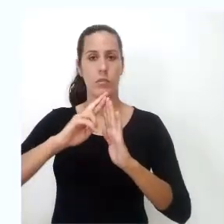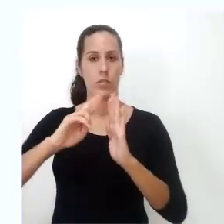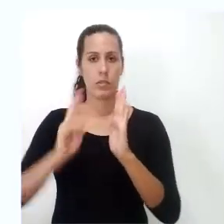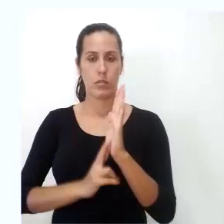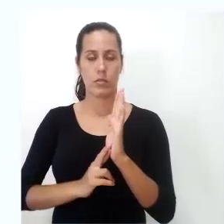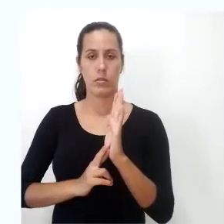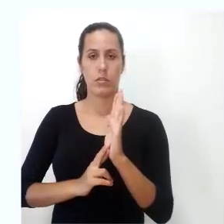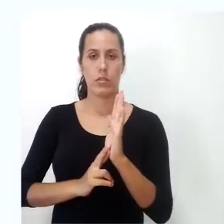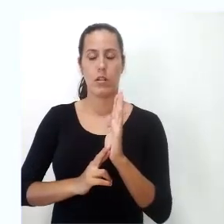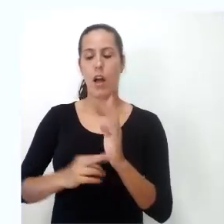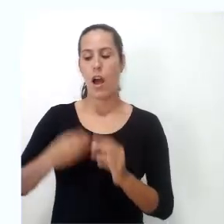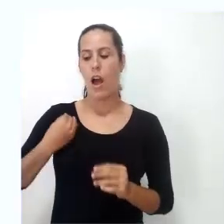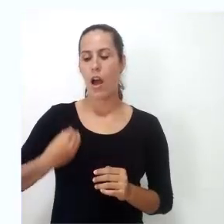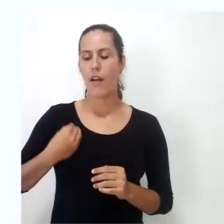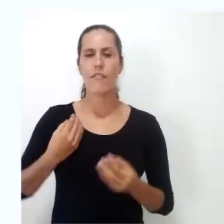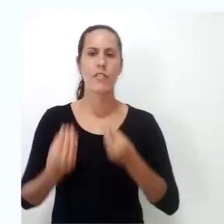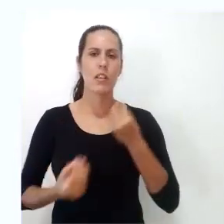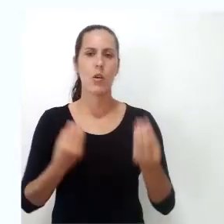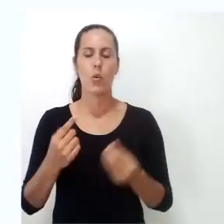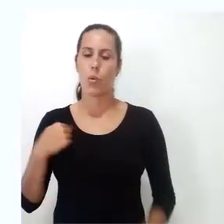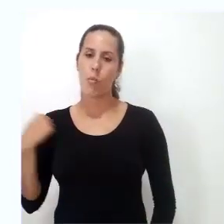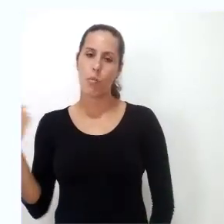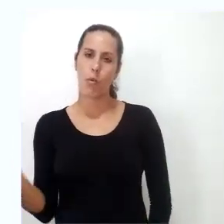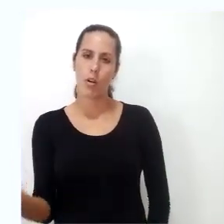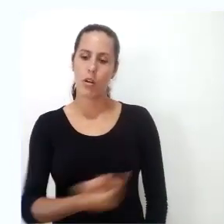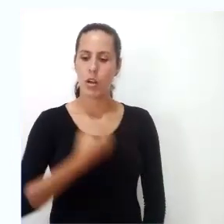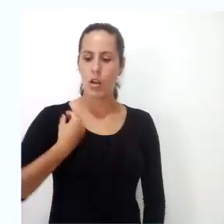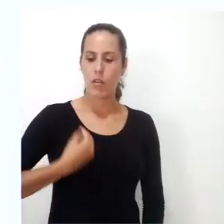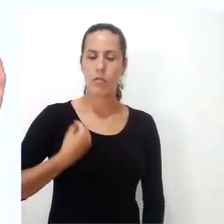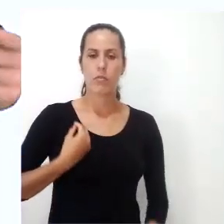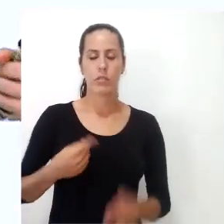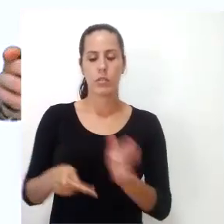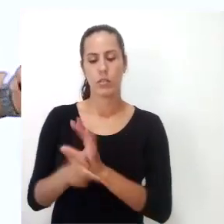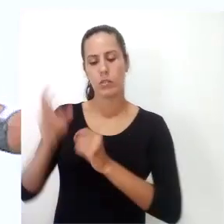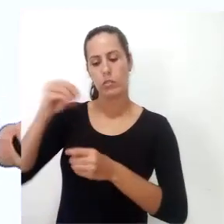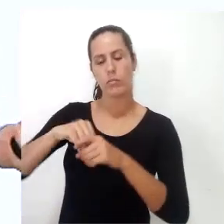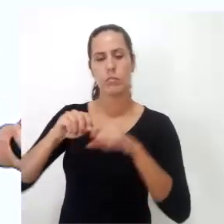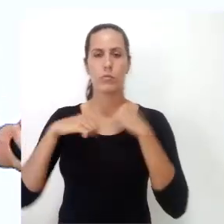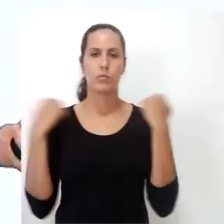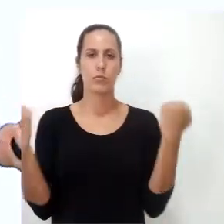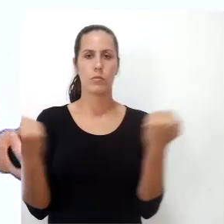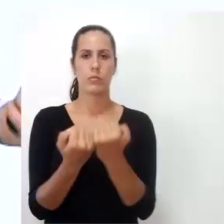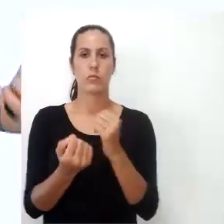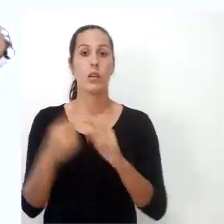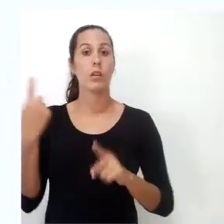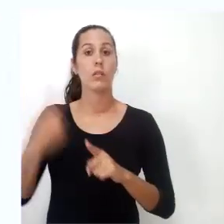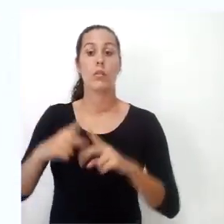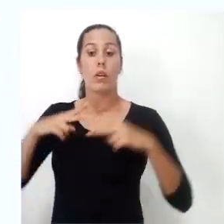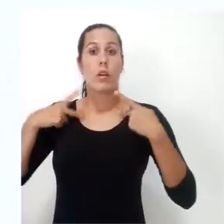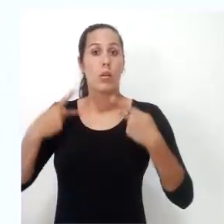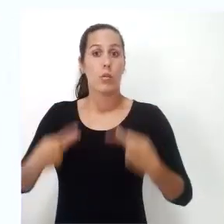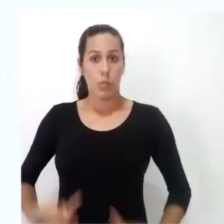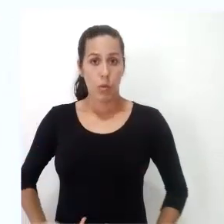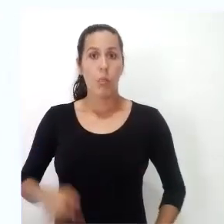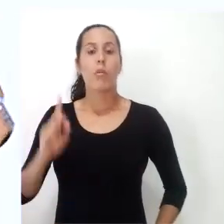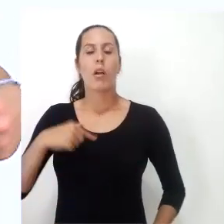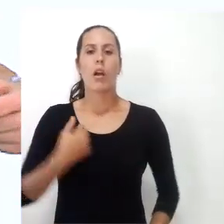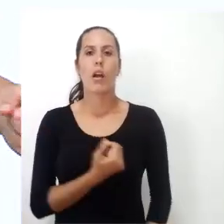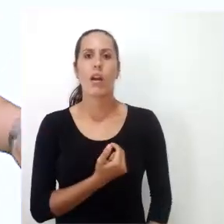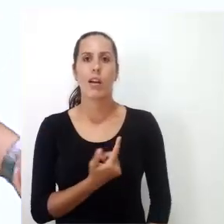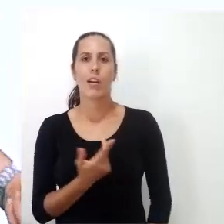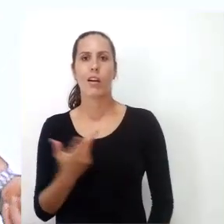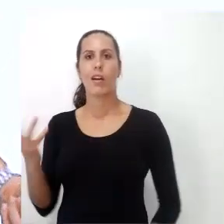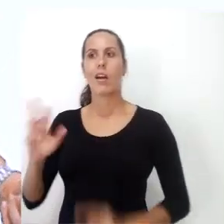quê? Regulamentar a vida em sociedade, porque o homem é plural. Então, os direitos e